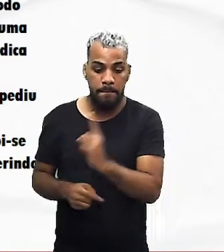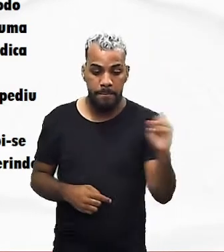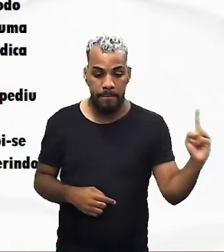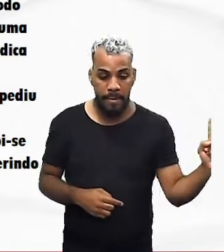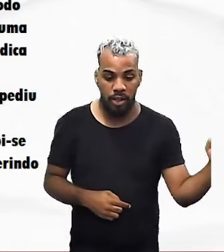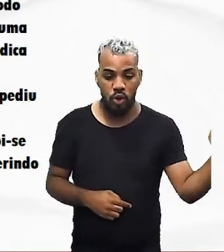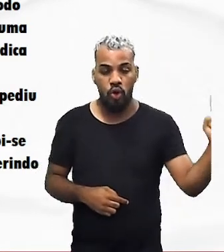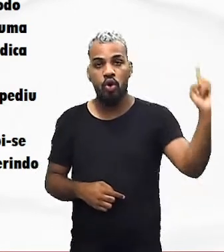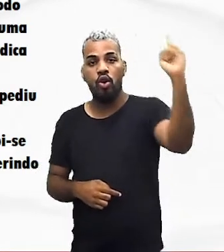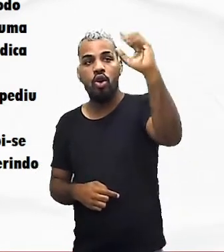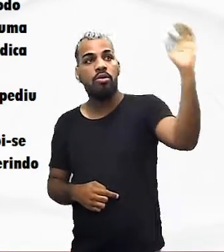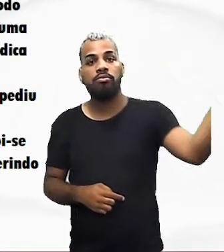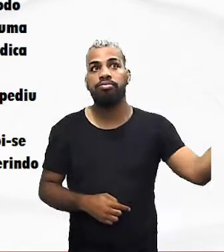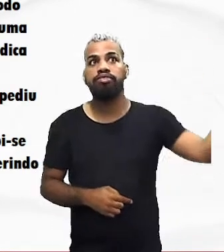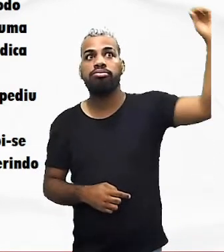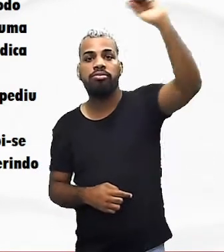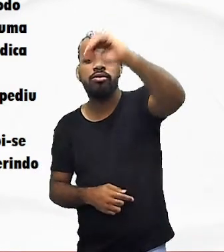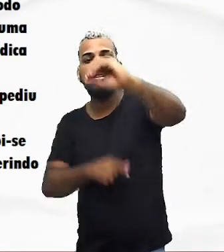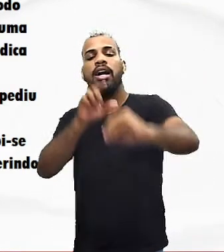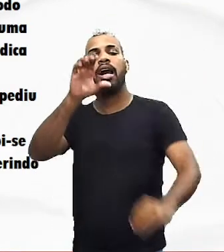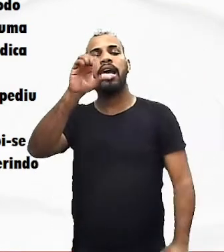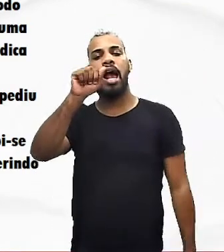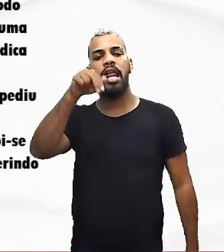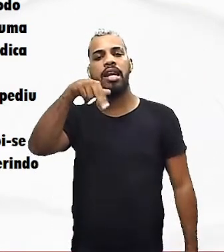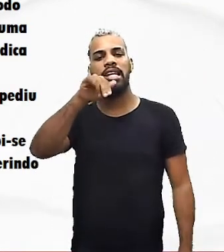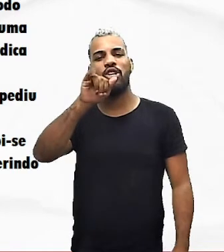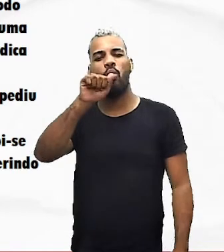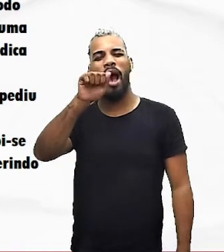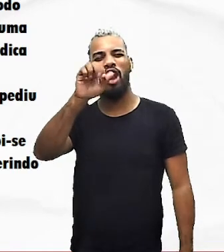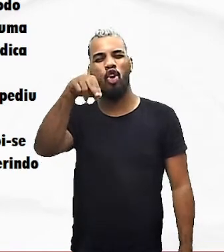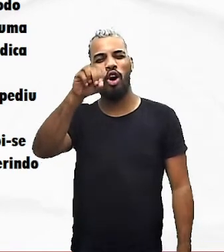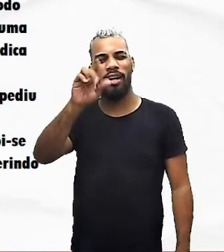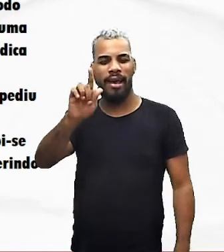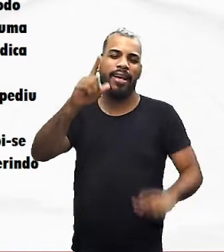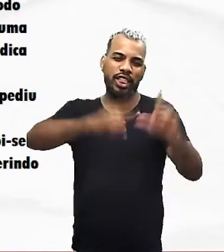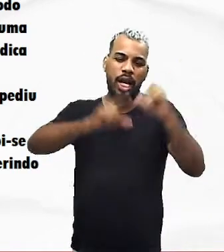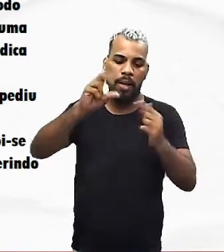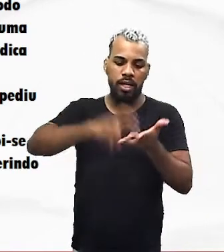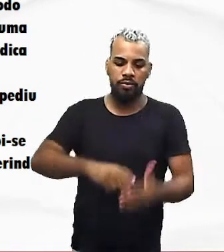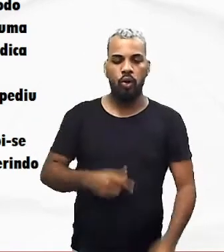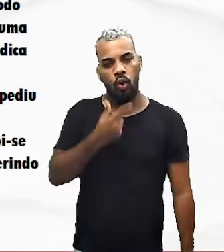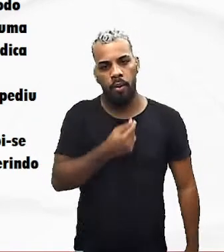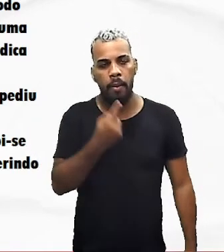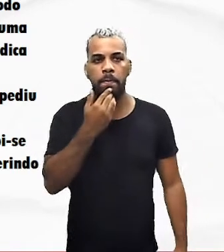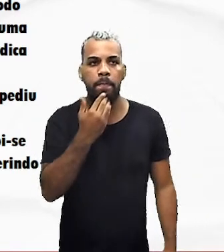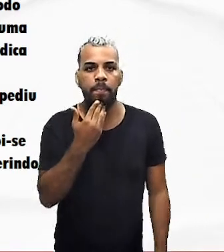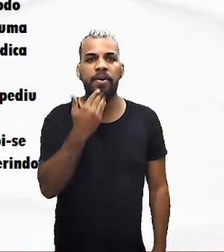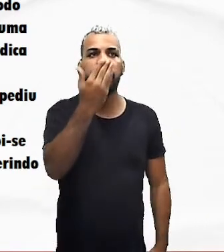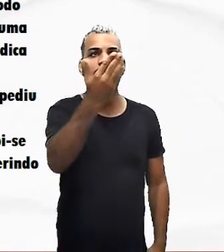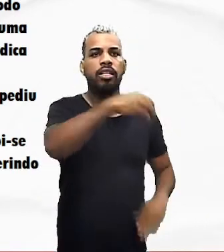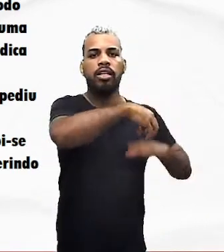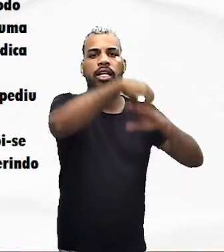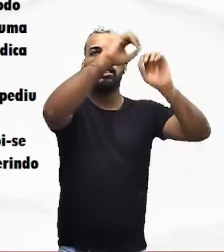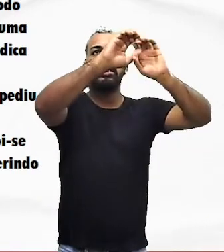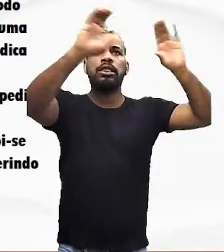da manhã. Macunaíma, já meio enjoado de tanto viver, pediu para ela que o carregasse para o céu.